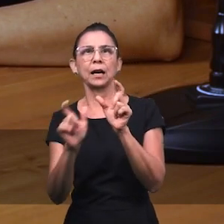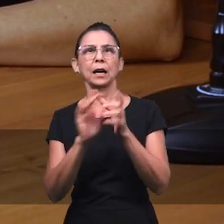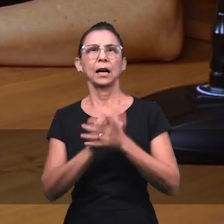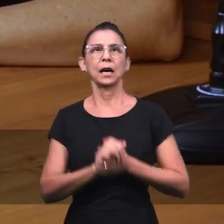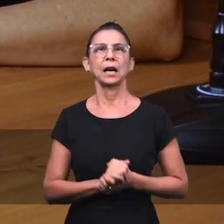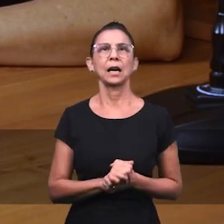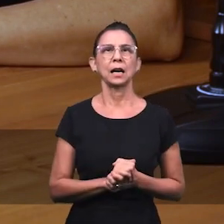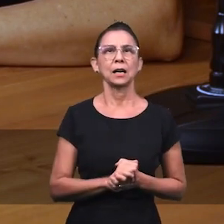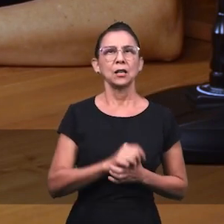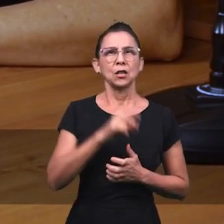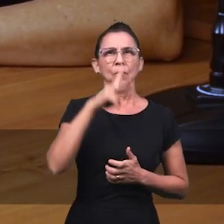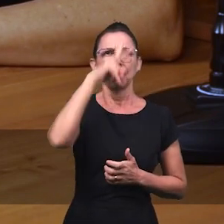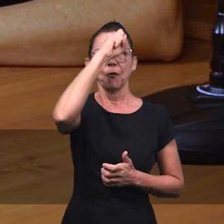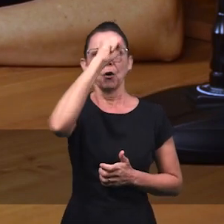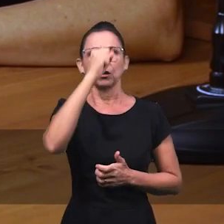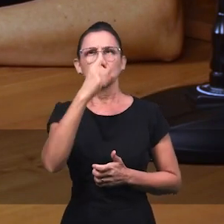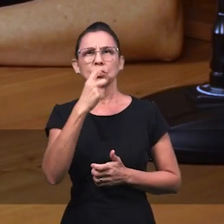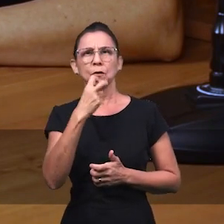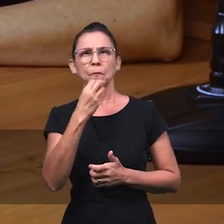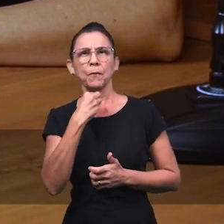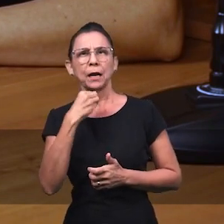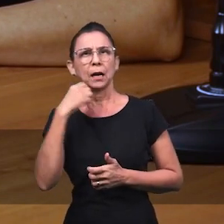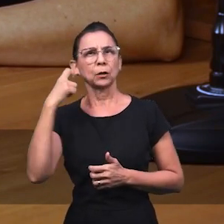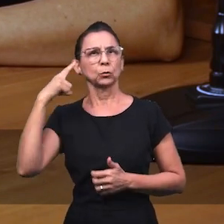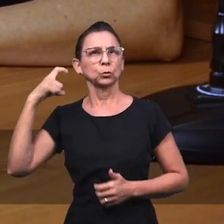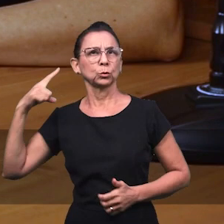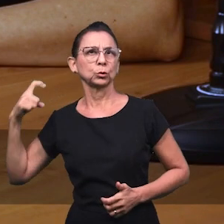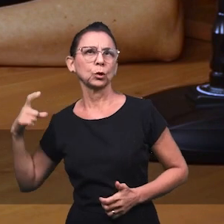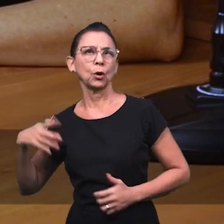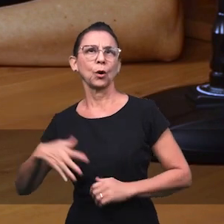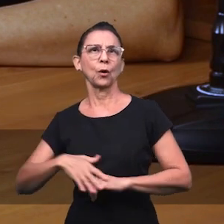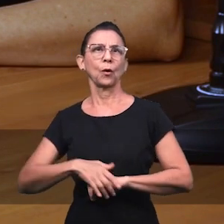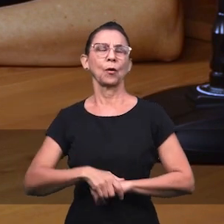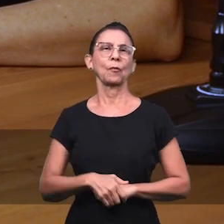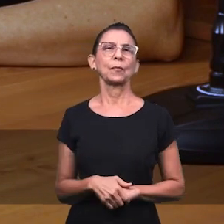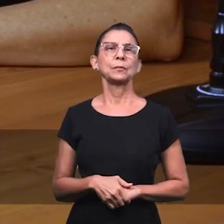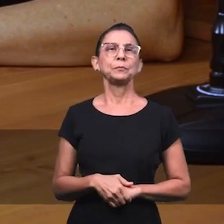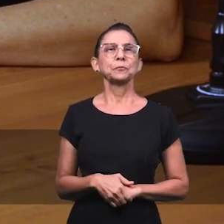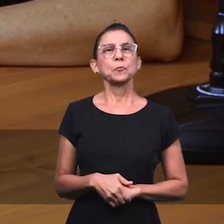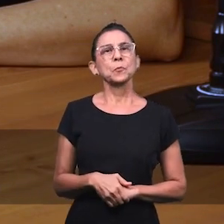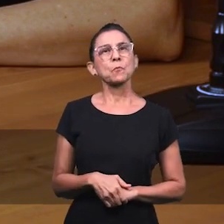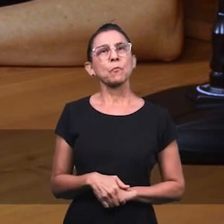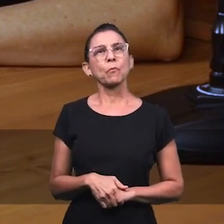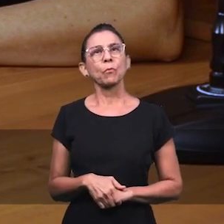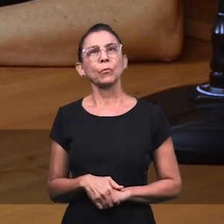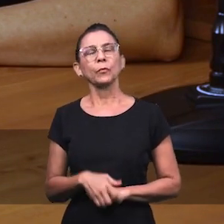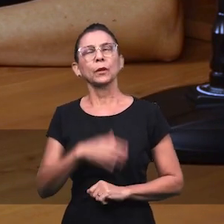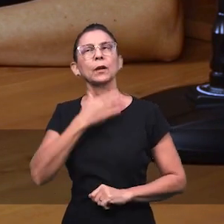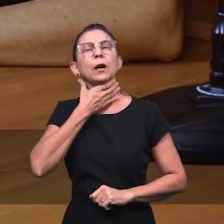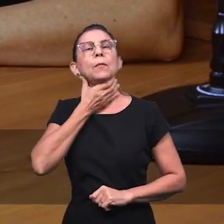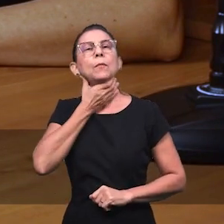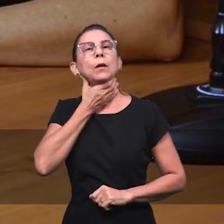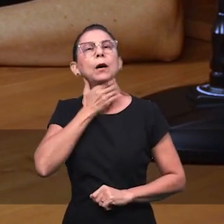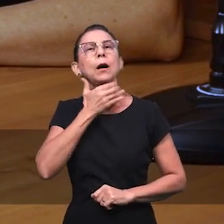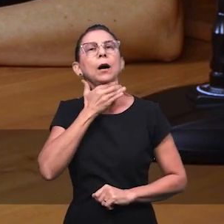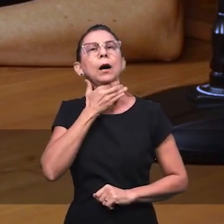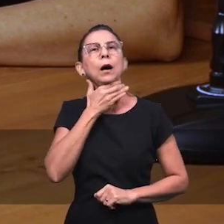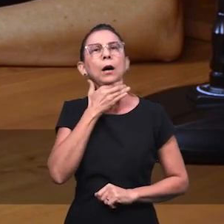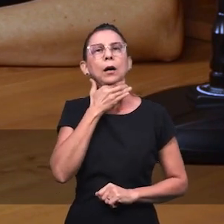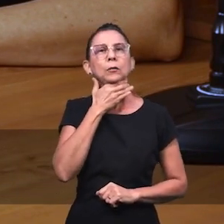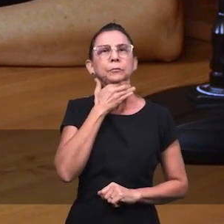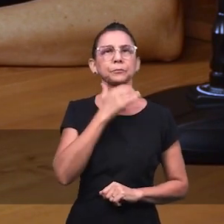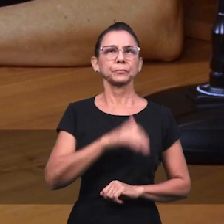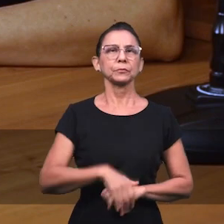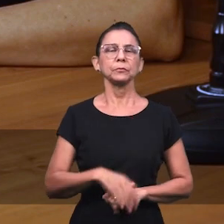mais forte, som mais fraco, articular mais, articular menos. Tipo, botar a mão, ler